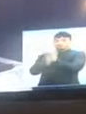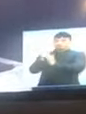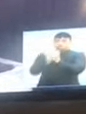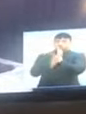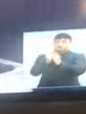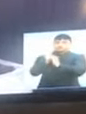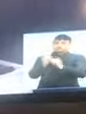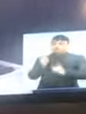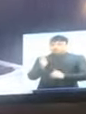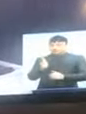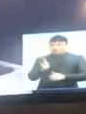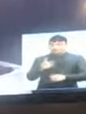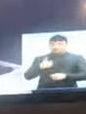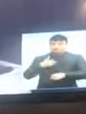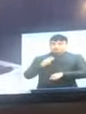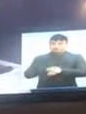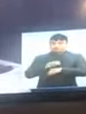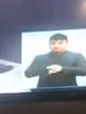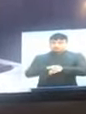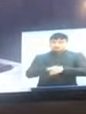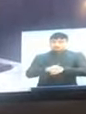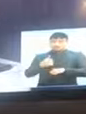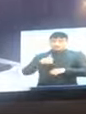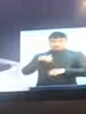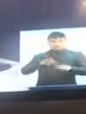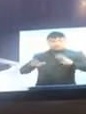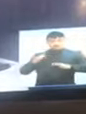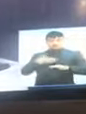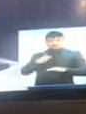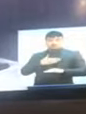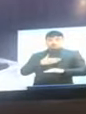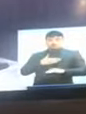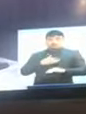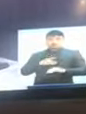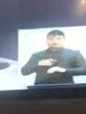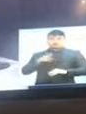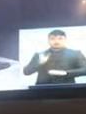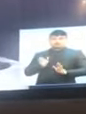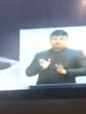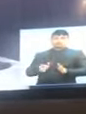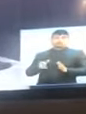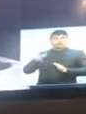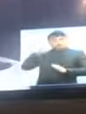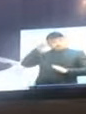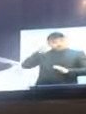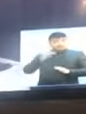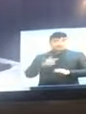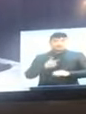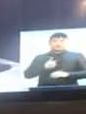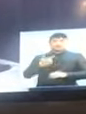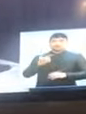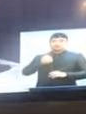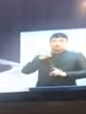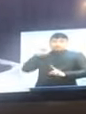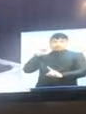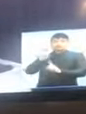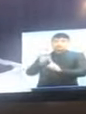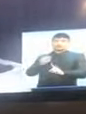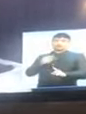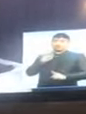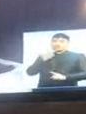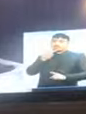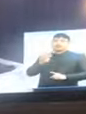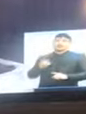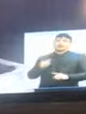palavra quase é um cuidado meu, diplomático, porque não tenho nenhum objetivo de